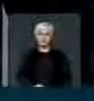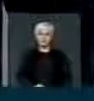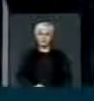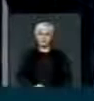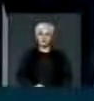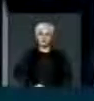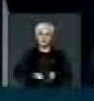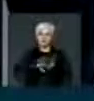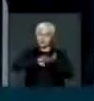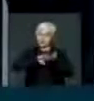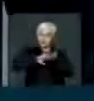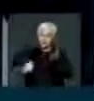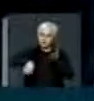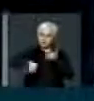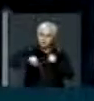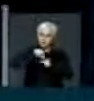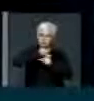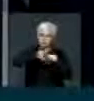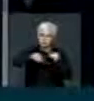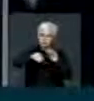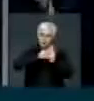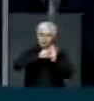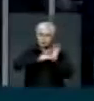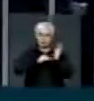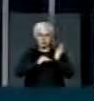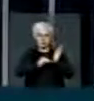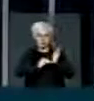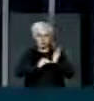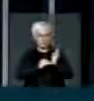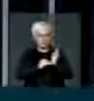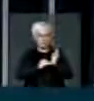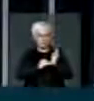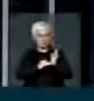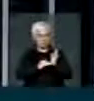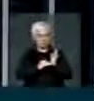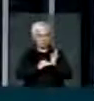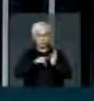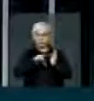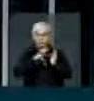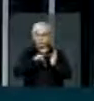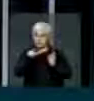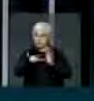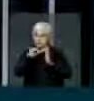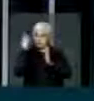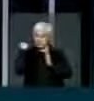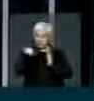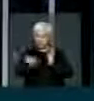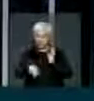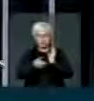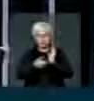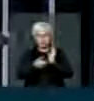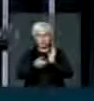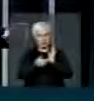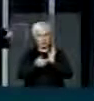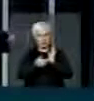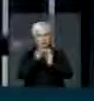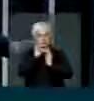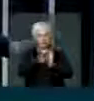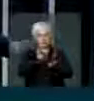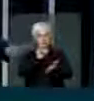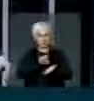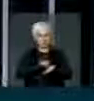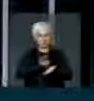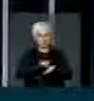a alteração que foi feita pelo Senado e que existia na Câmara dos Deputados no texto original e que eu